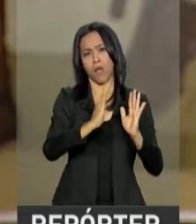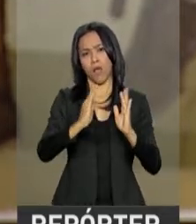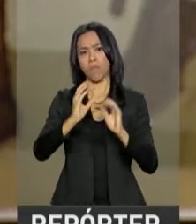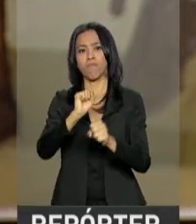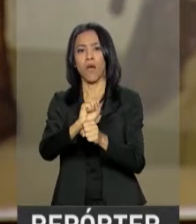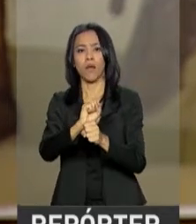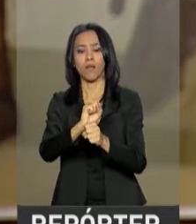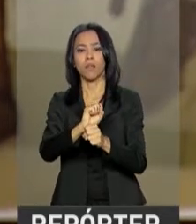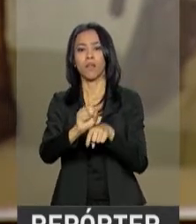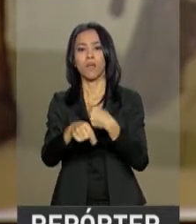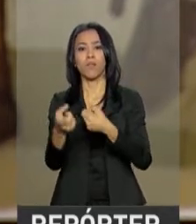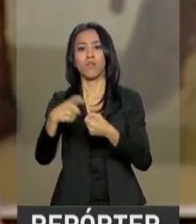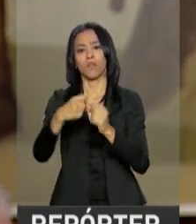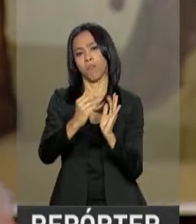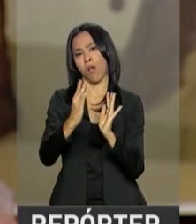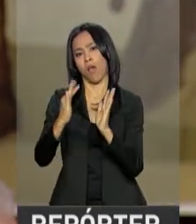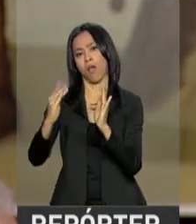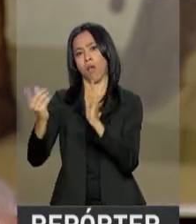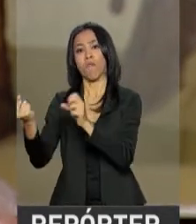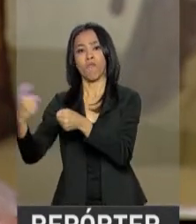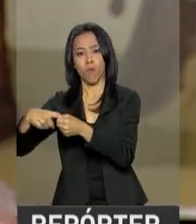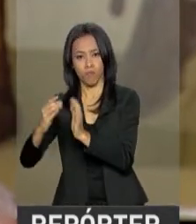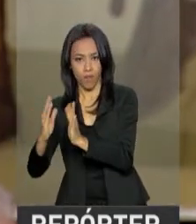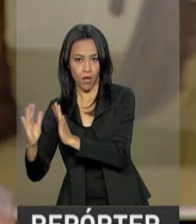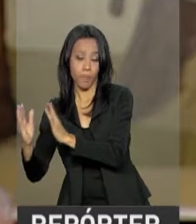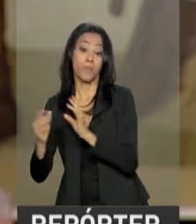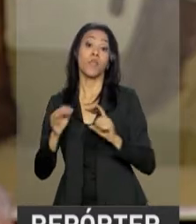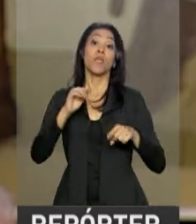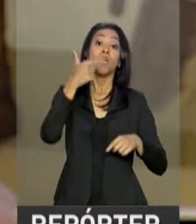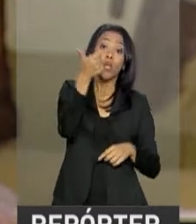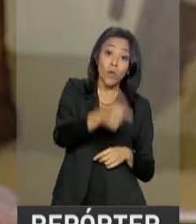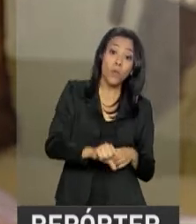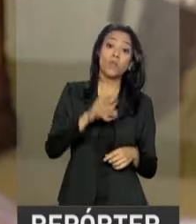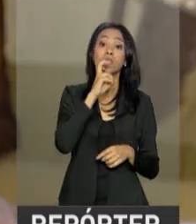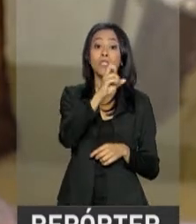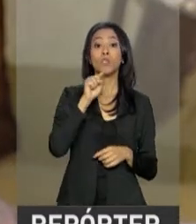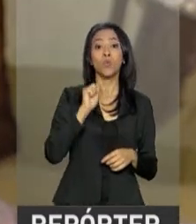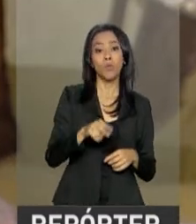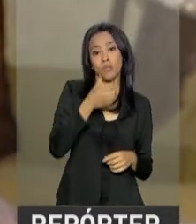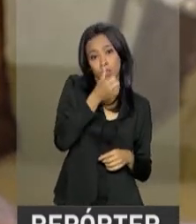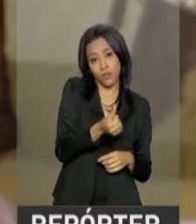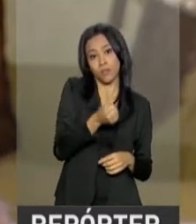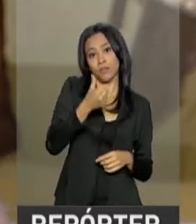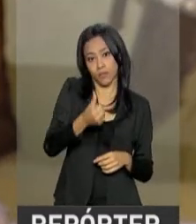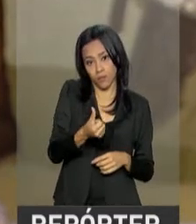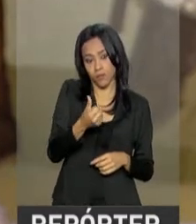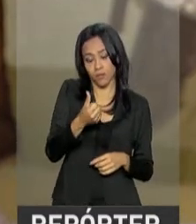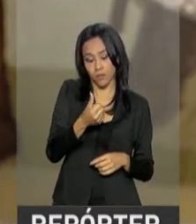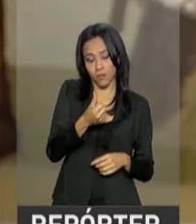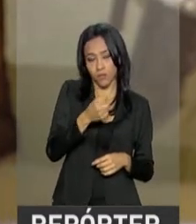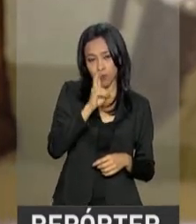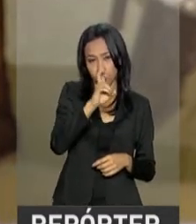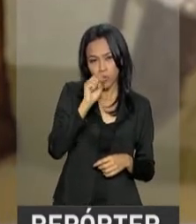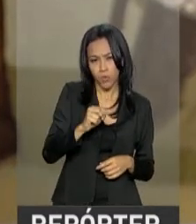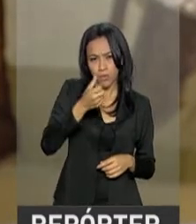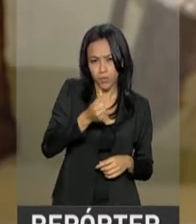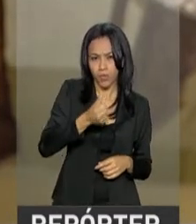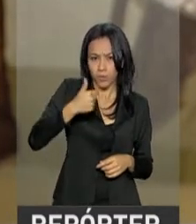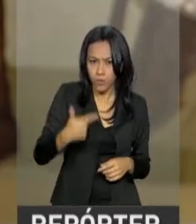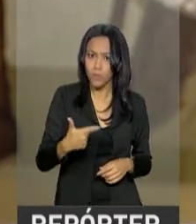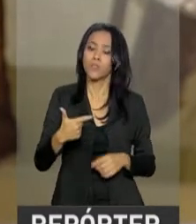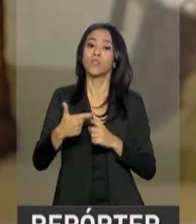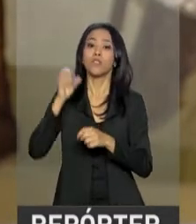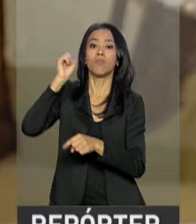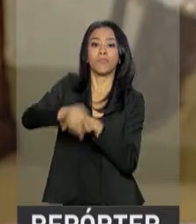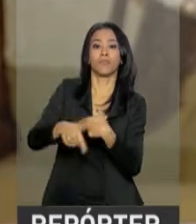e no regime de tempo parcial foram 5762 as demissões com saldo de mais de duas